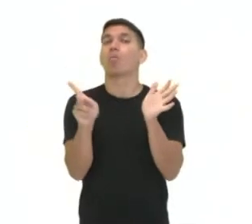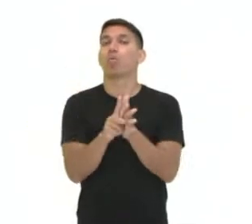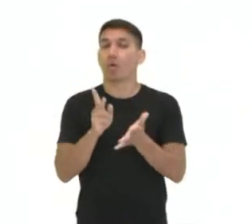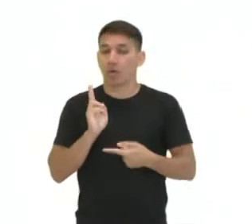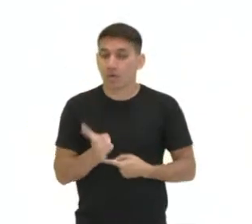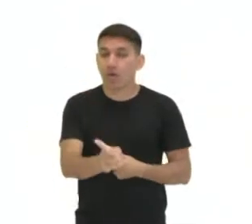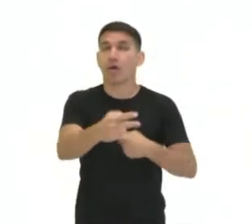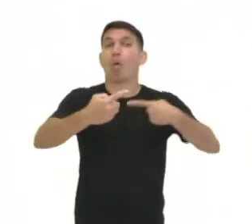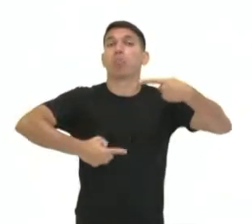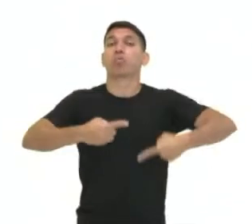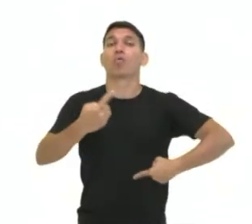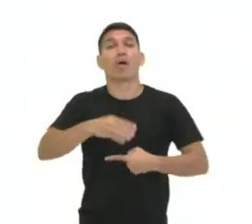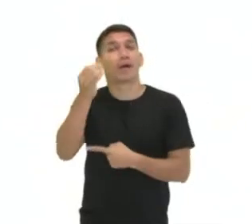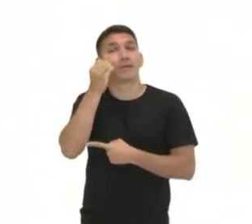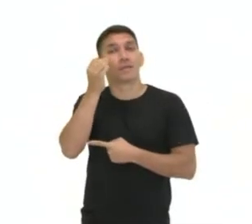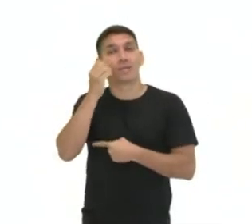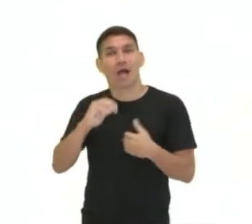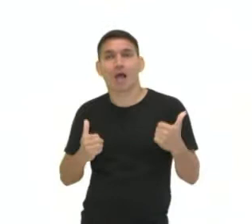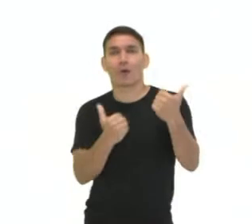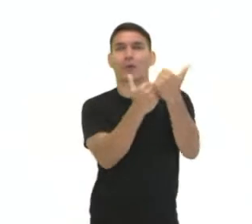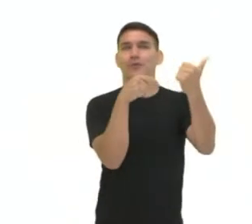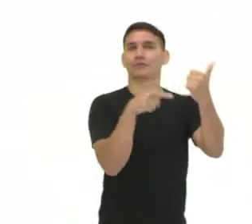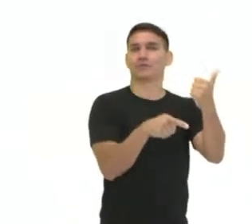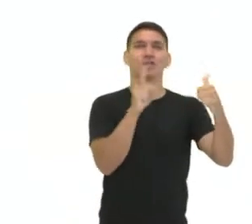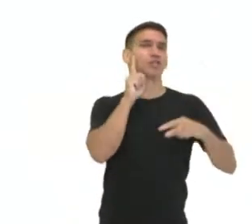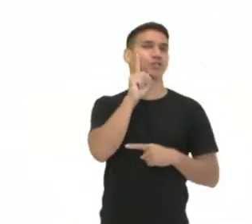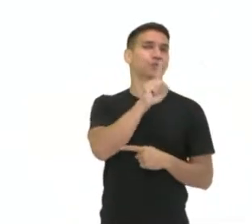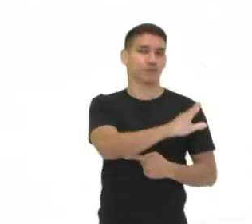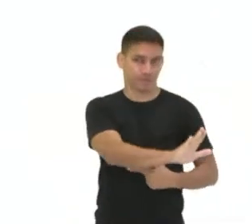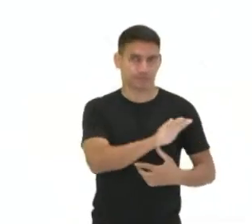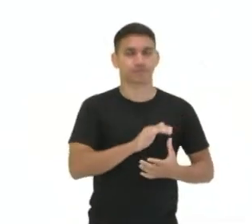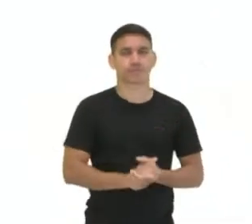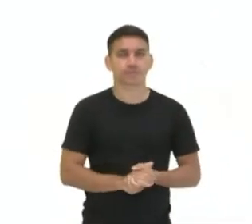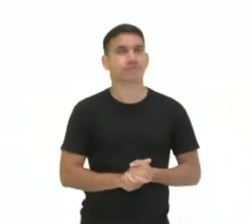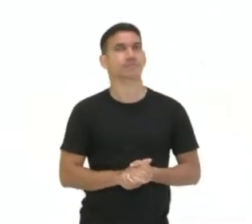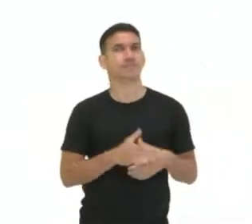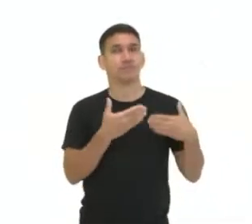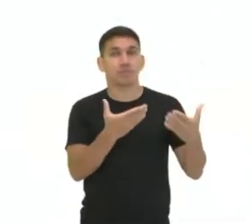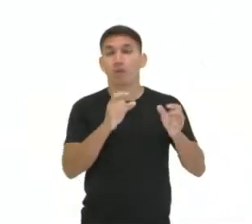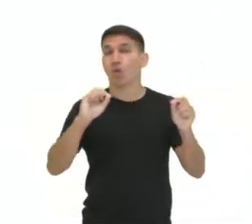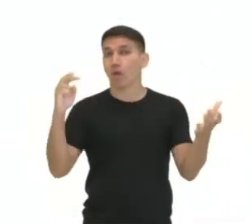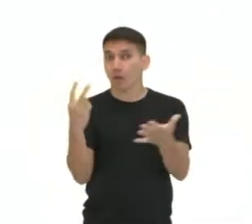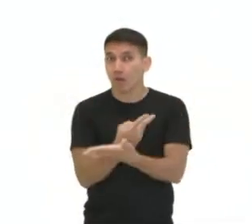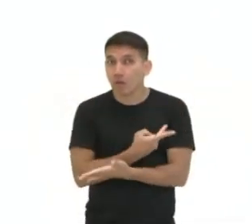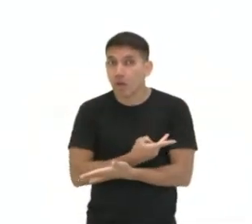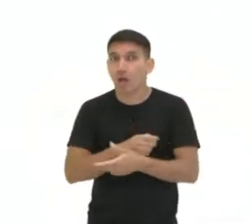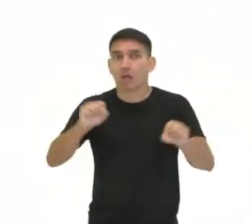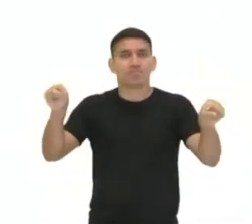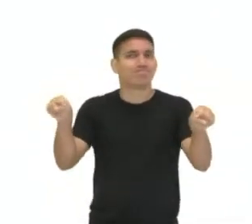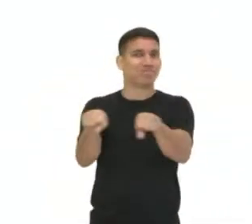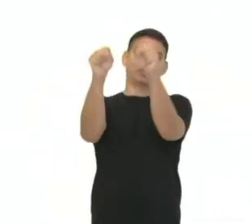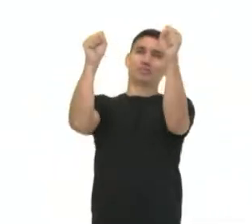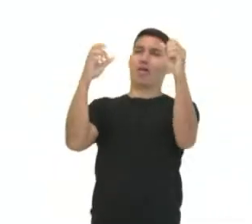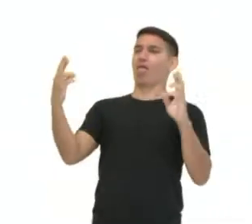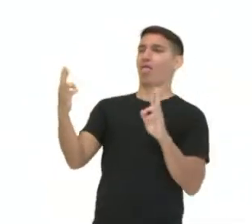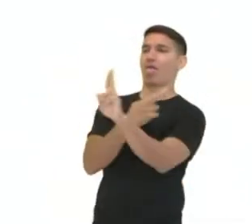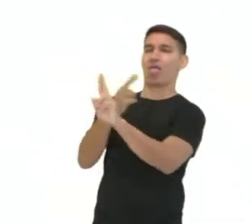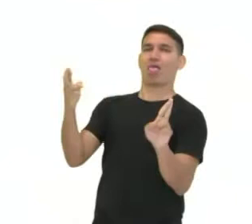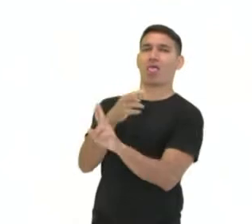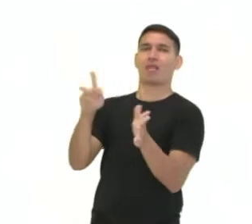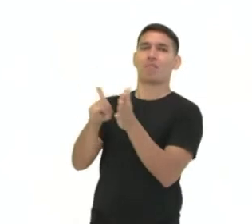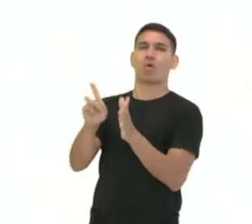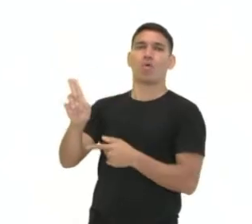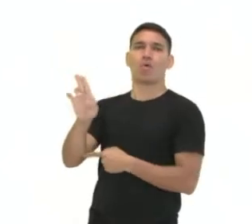política de alinhamento com os Estados Unidos, de grande alinhamento, o que faz com que ele rompa as relações com a